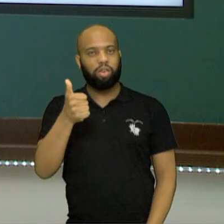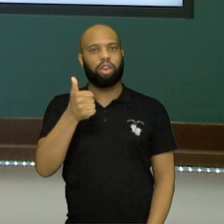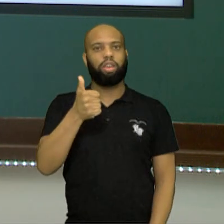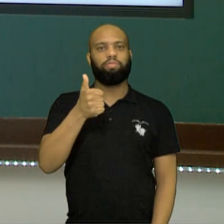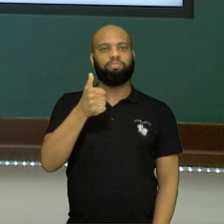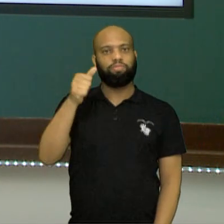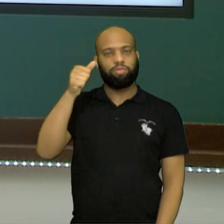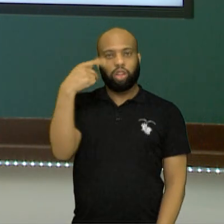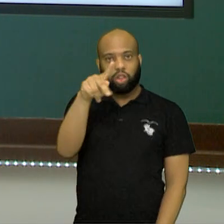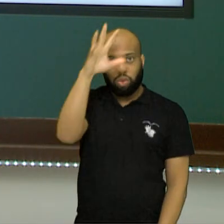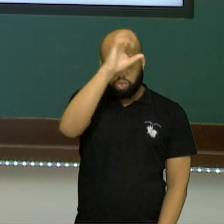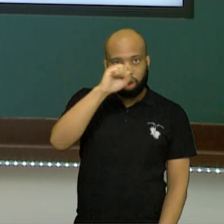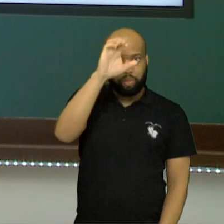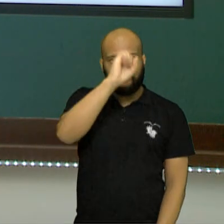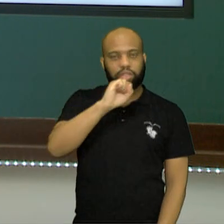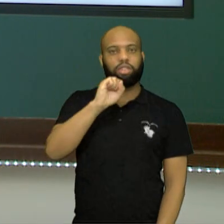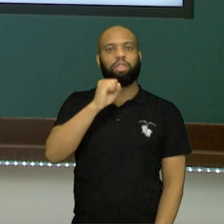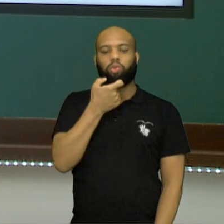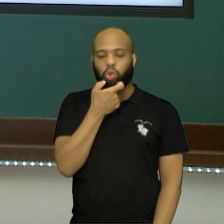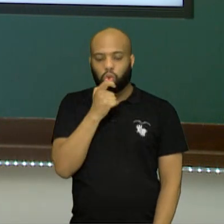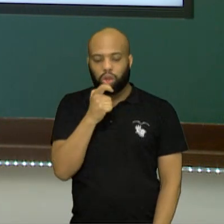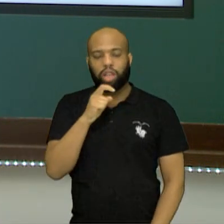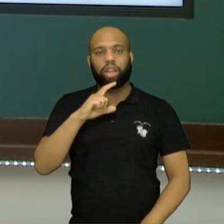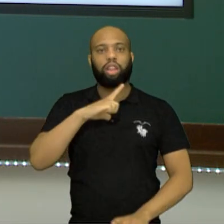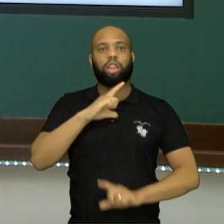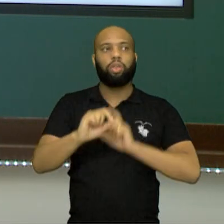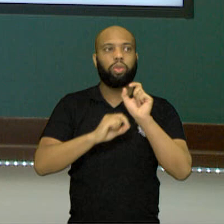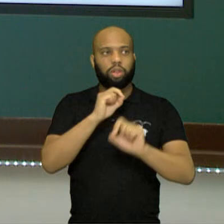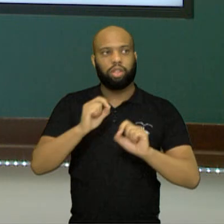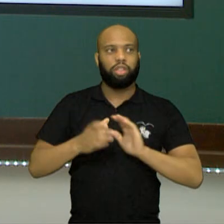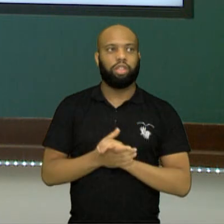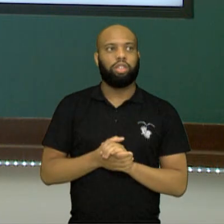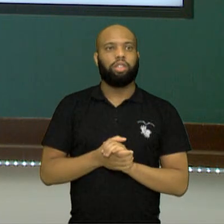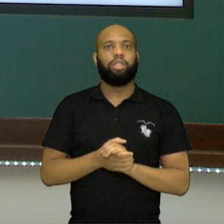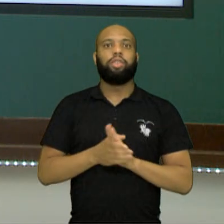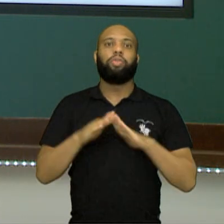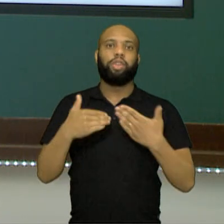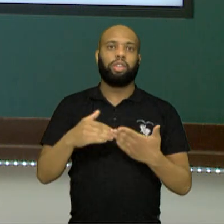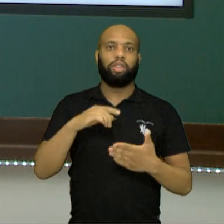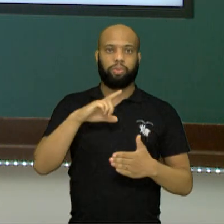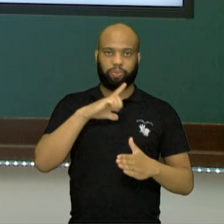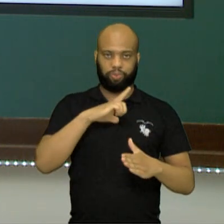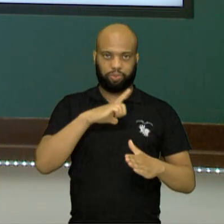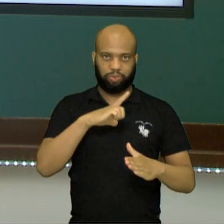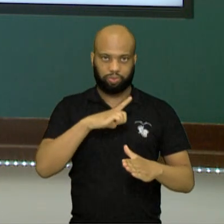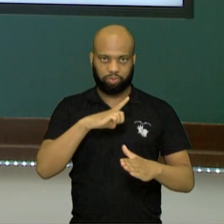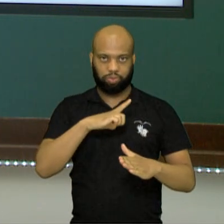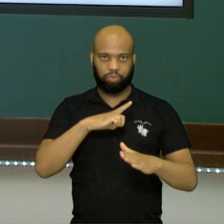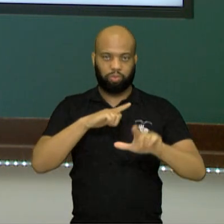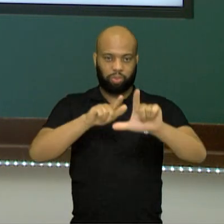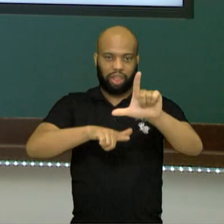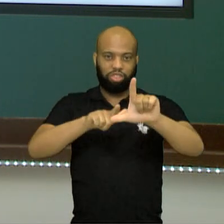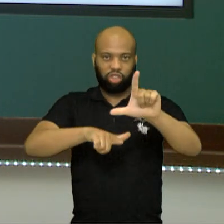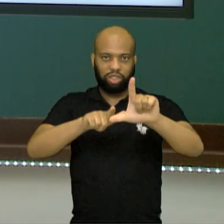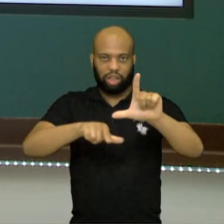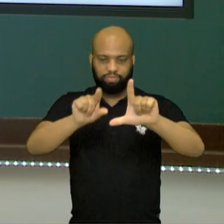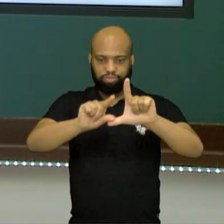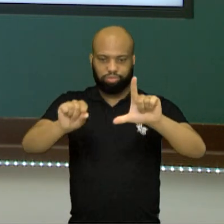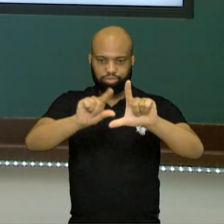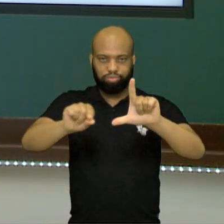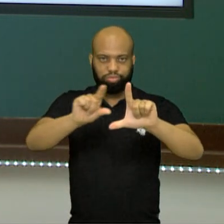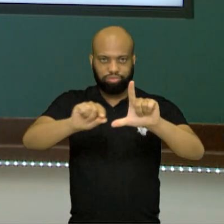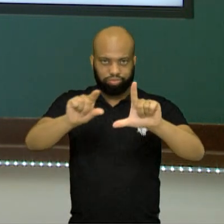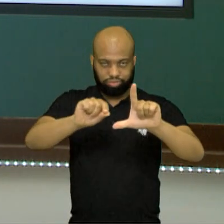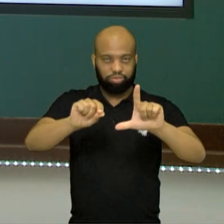inglês, uma coisa que você pode fazer é sair um pouquinho do filme dublado e ir para o legendado. Aqui no Brasil